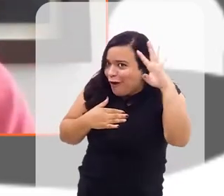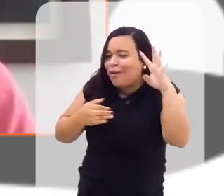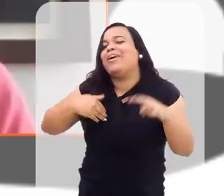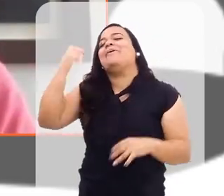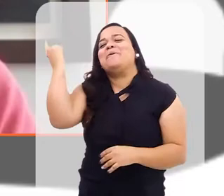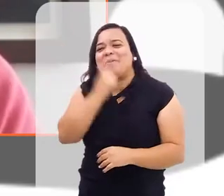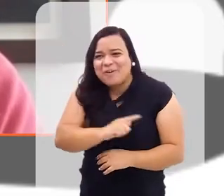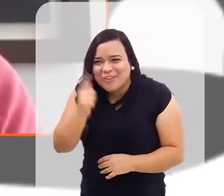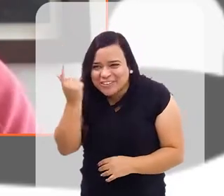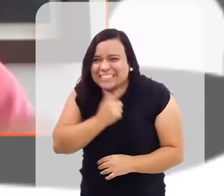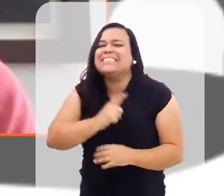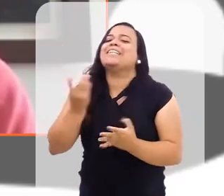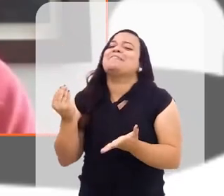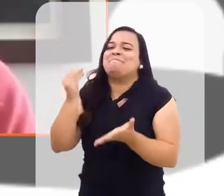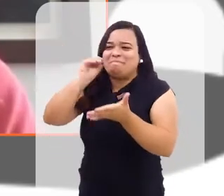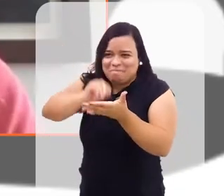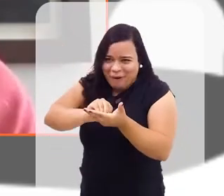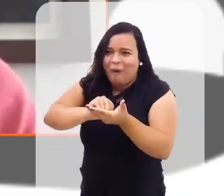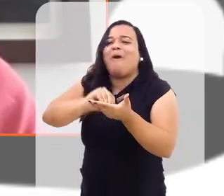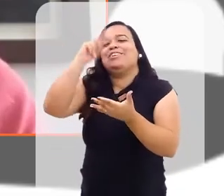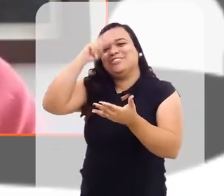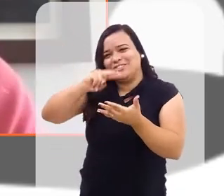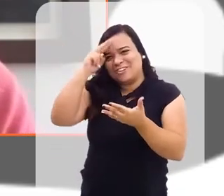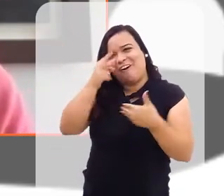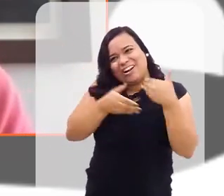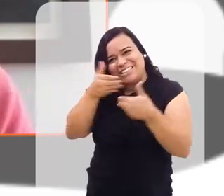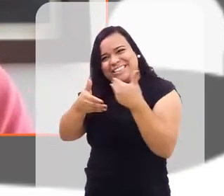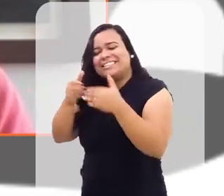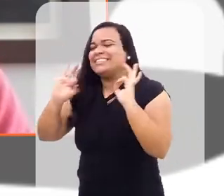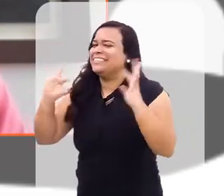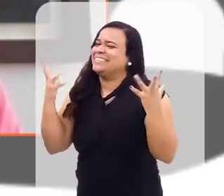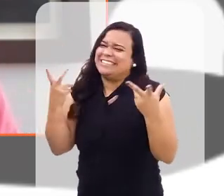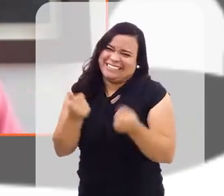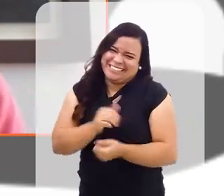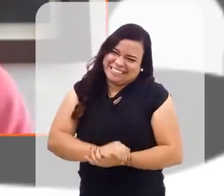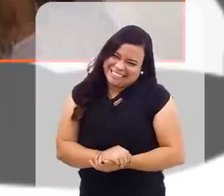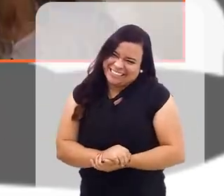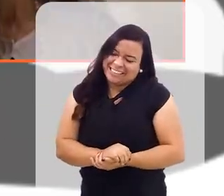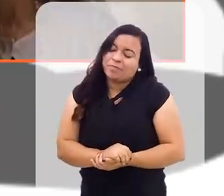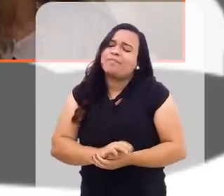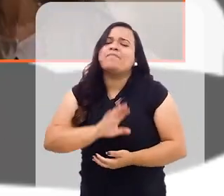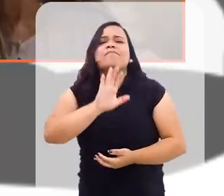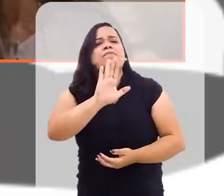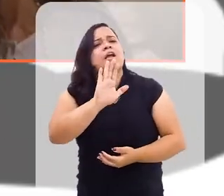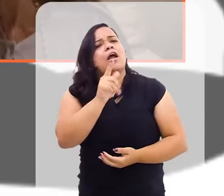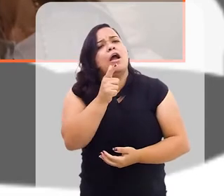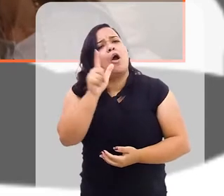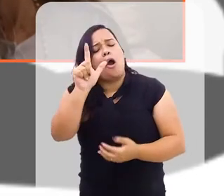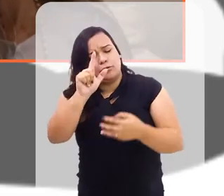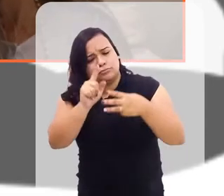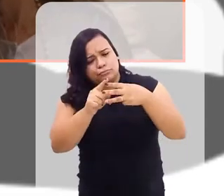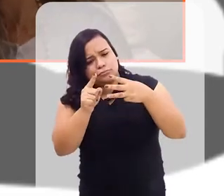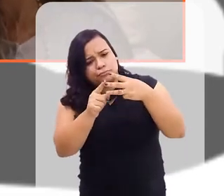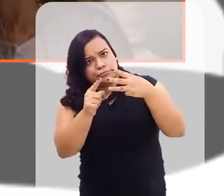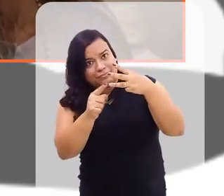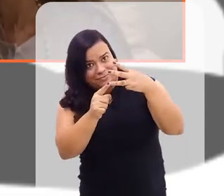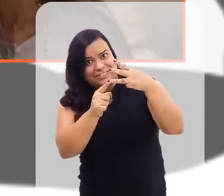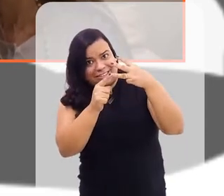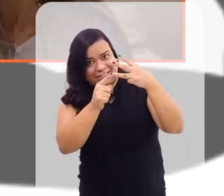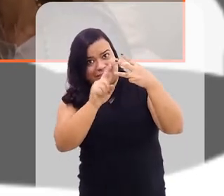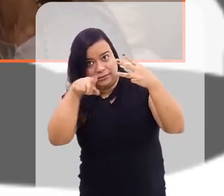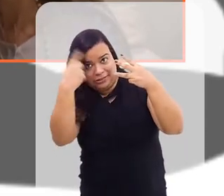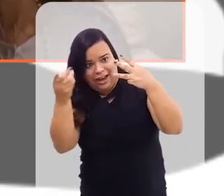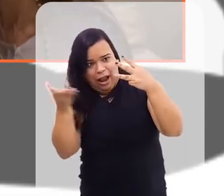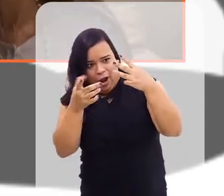consegui enfiar no enredo da história e ficou bem bacana. E os outros três livros que